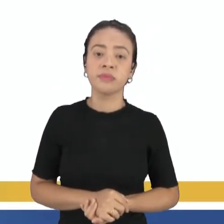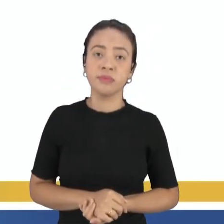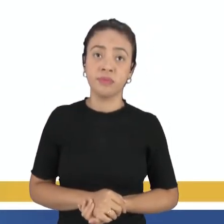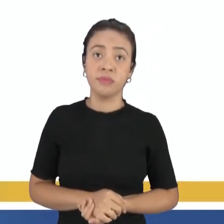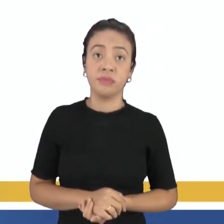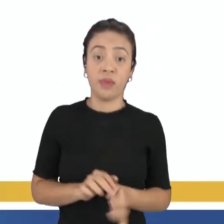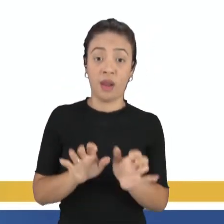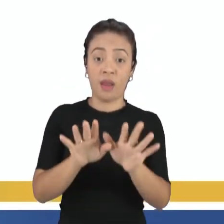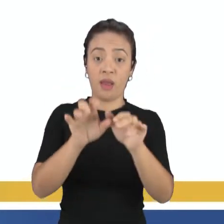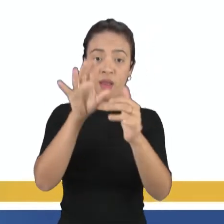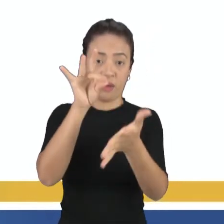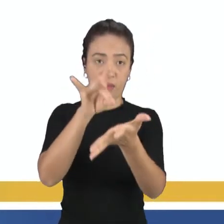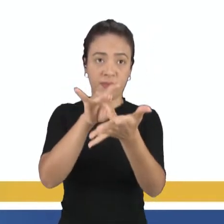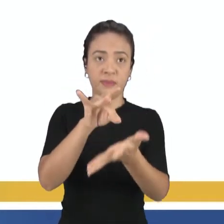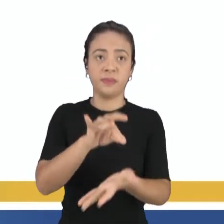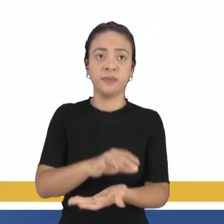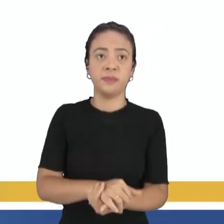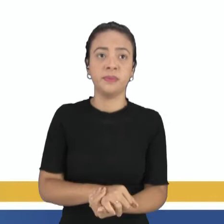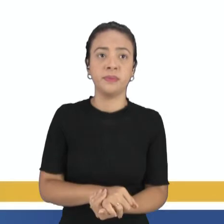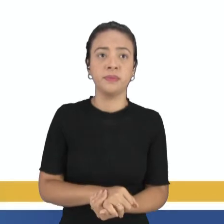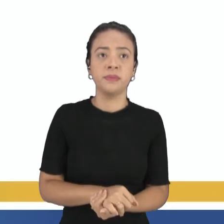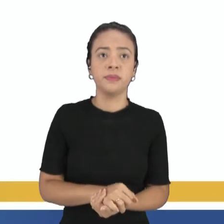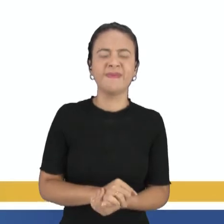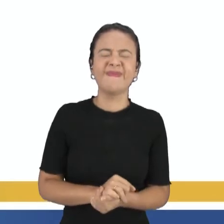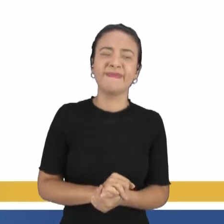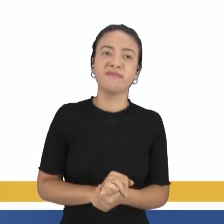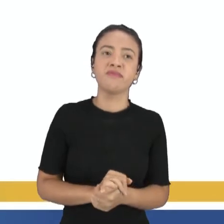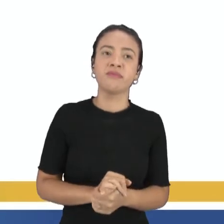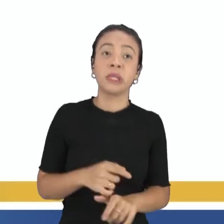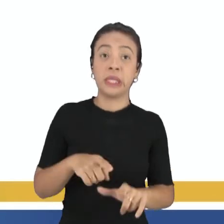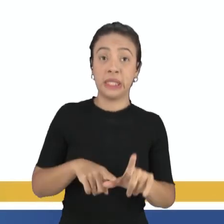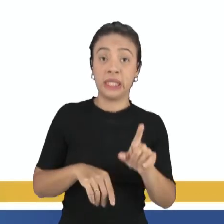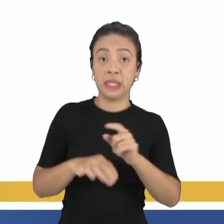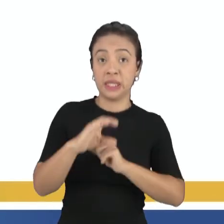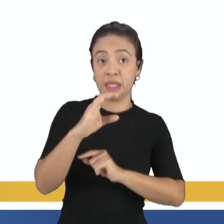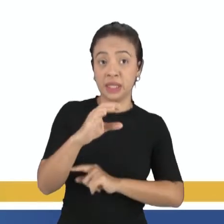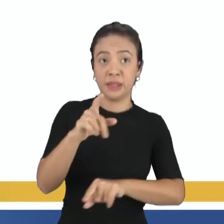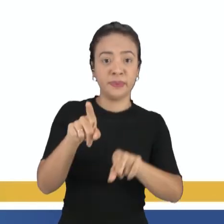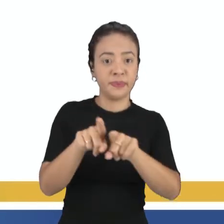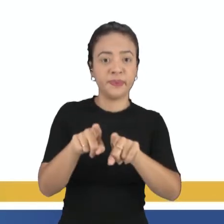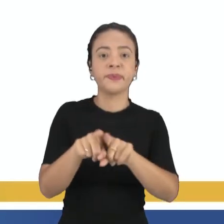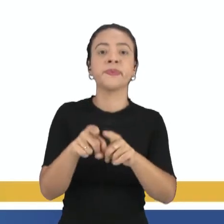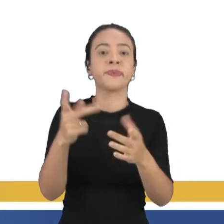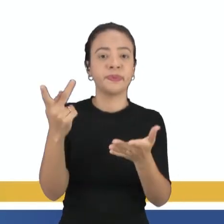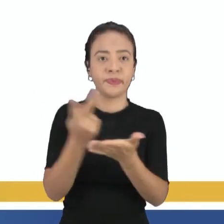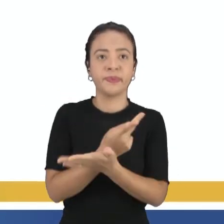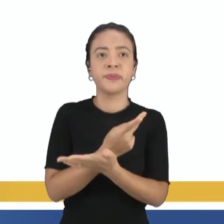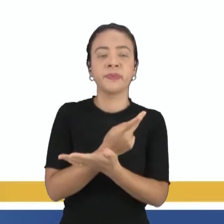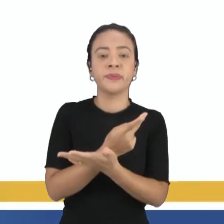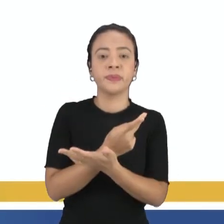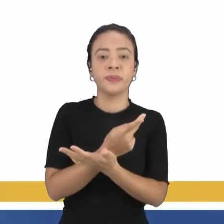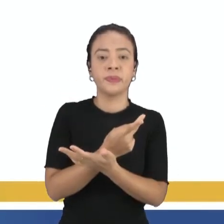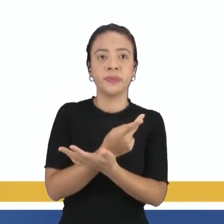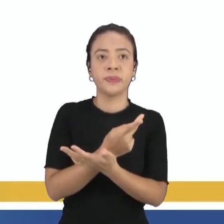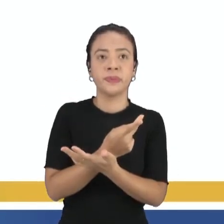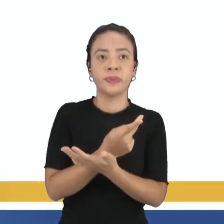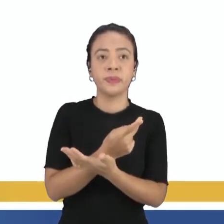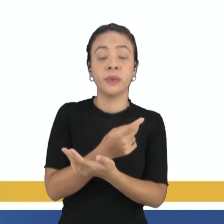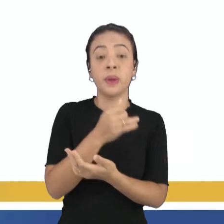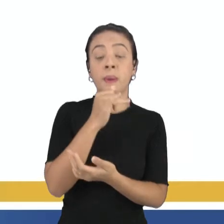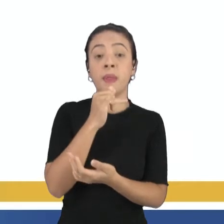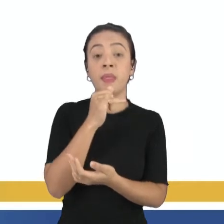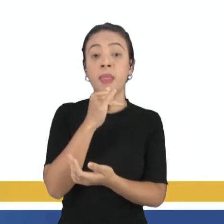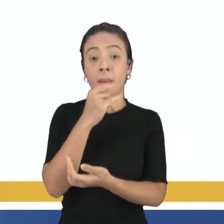no, no, no, no, na garça no original, ok? O item C, eu tenho a mesma situação. Inclusive no item C já tem a linha,